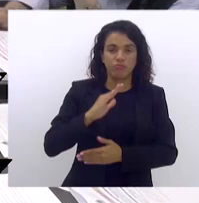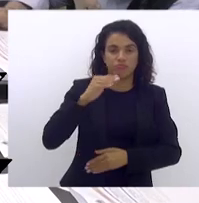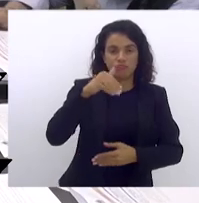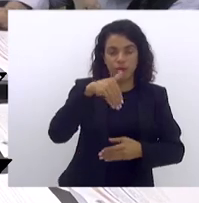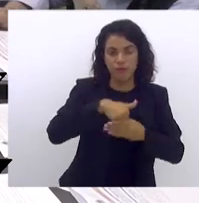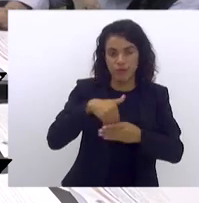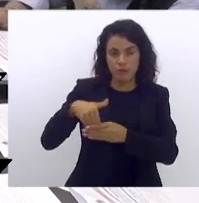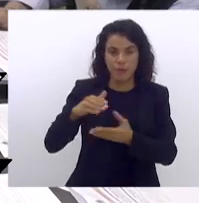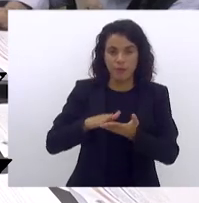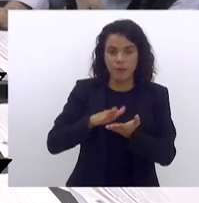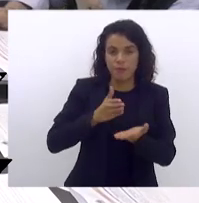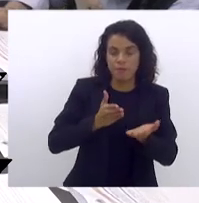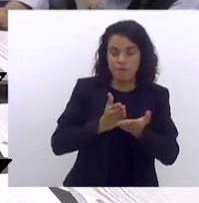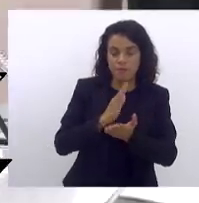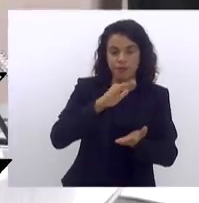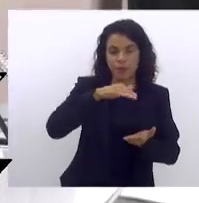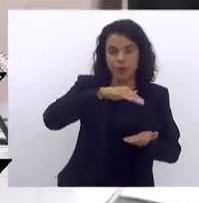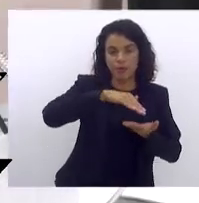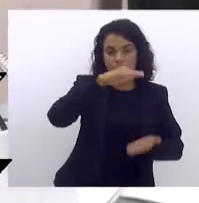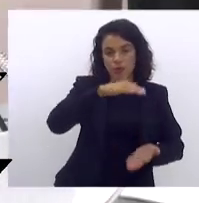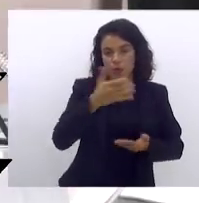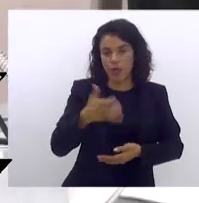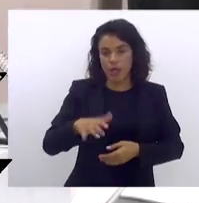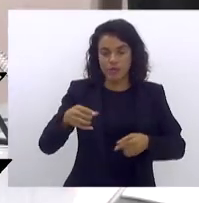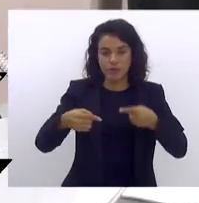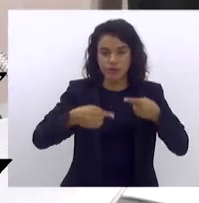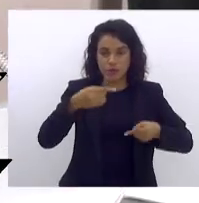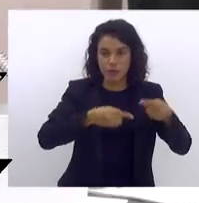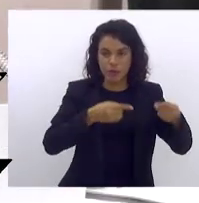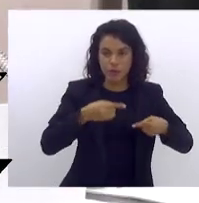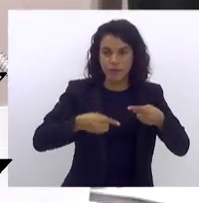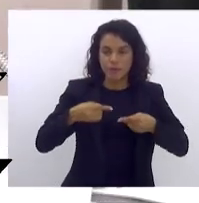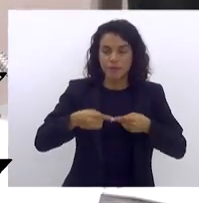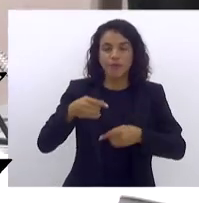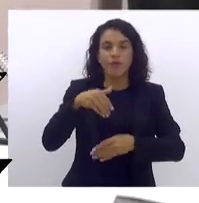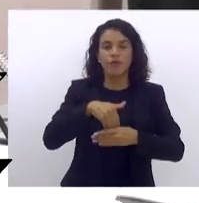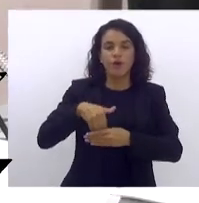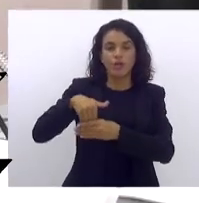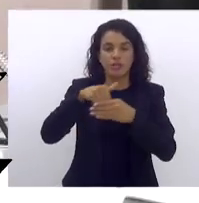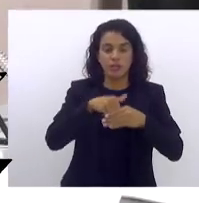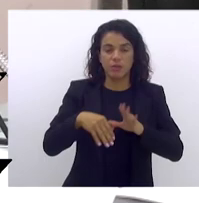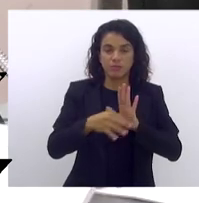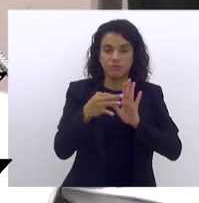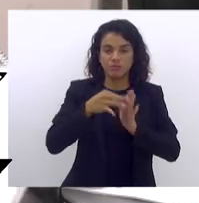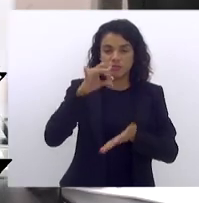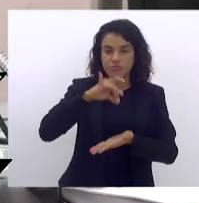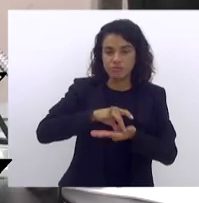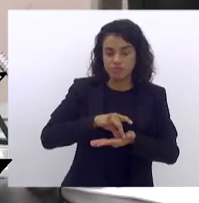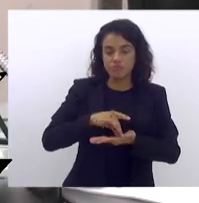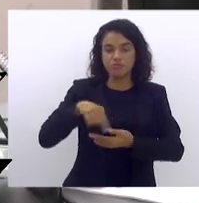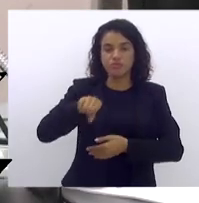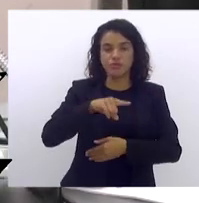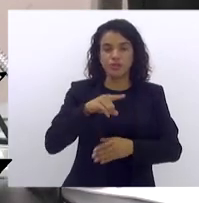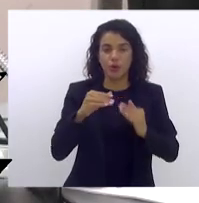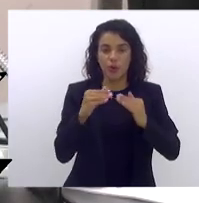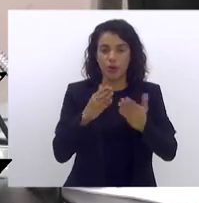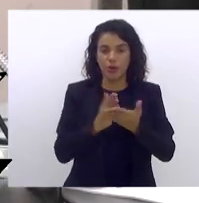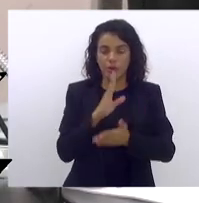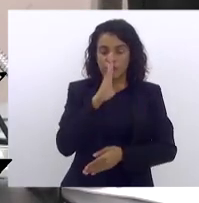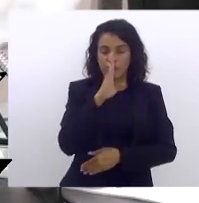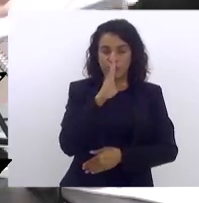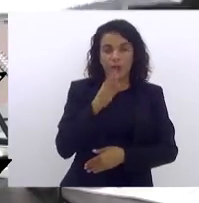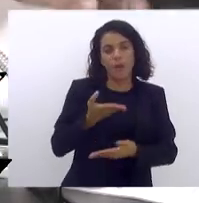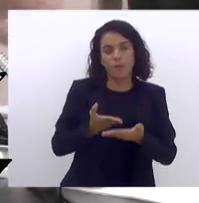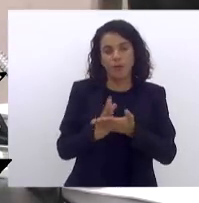Em discussão. Não havendo quem queira discutir, encerrada a discussão. Em votação, os pareceres originais. Senhores que aprovam, permaneçam como estão, aprovado,